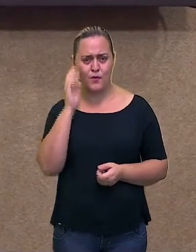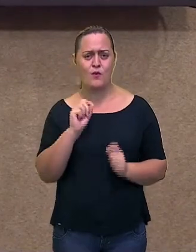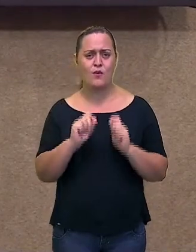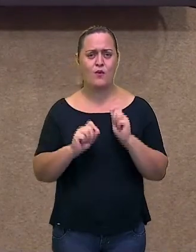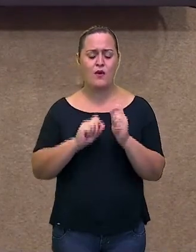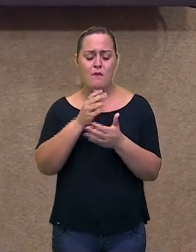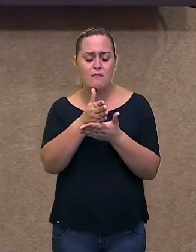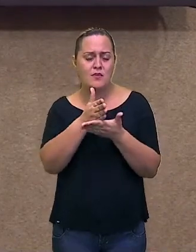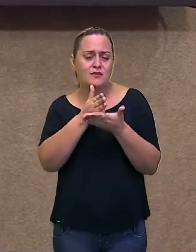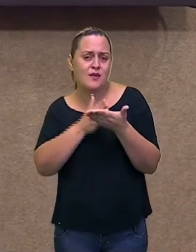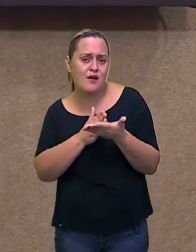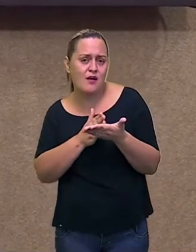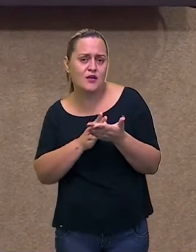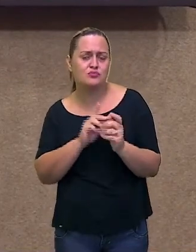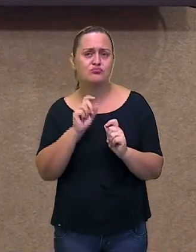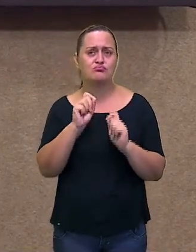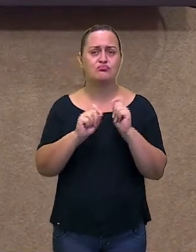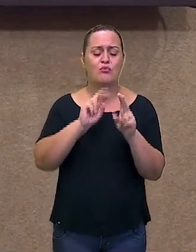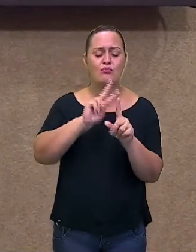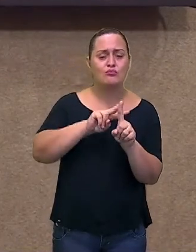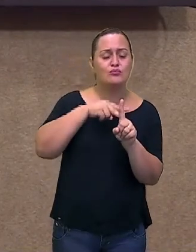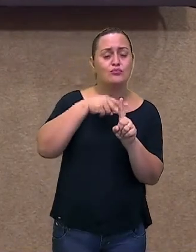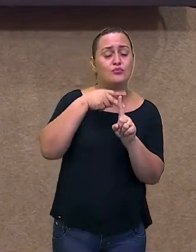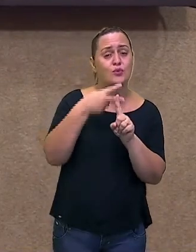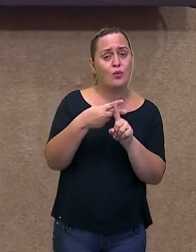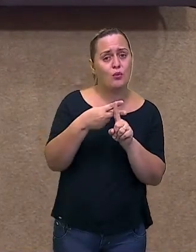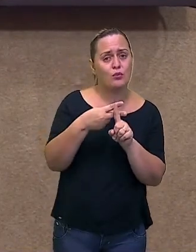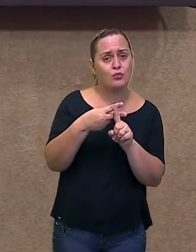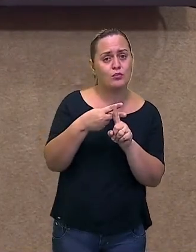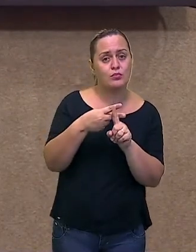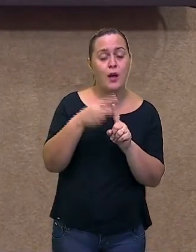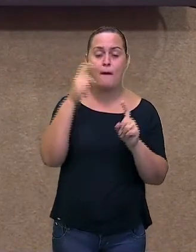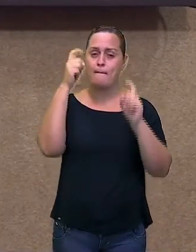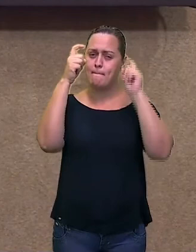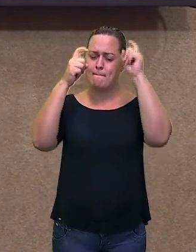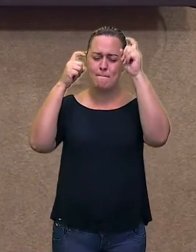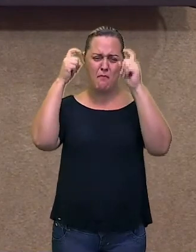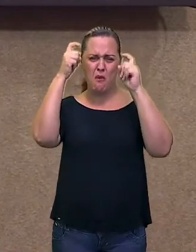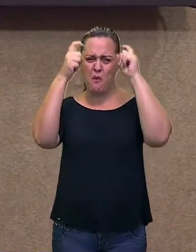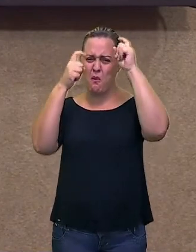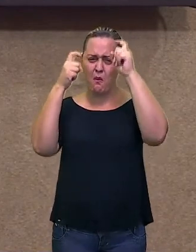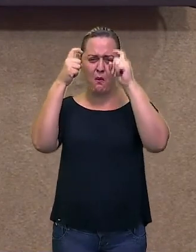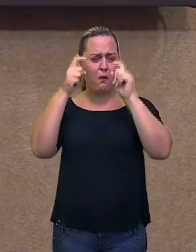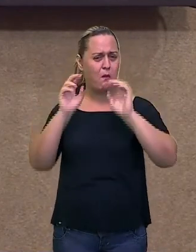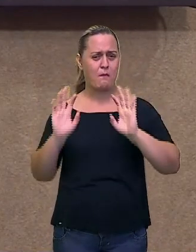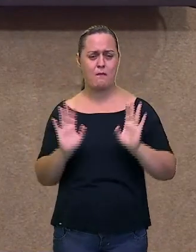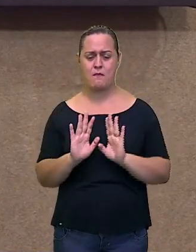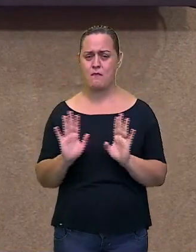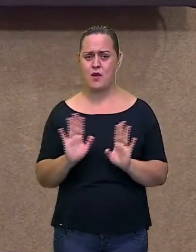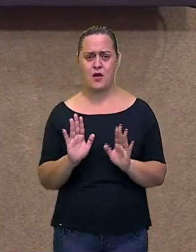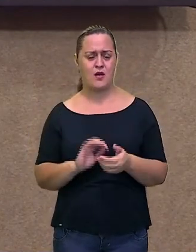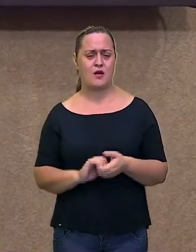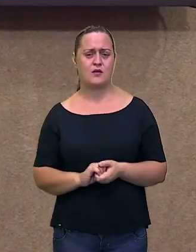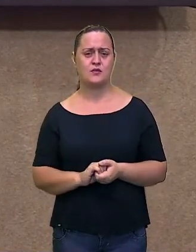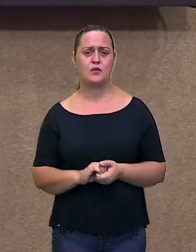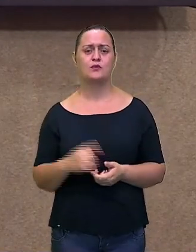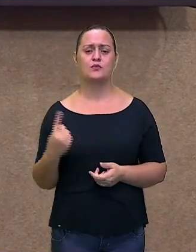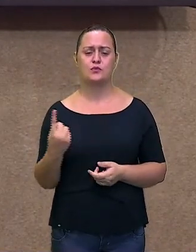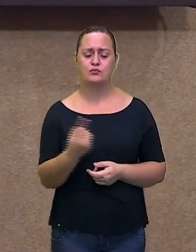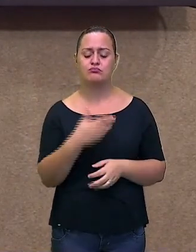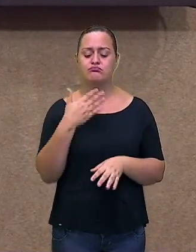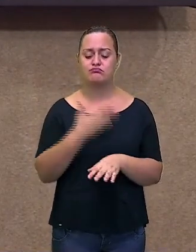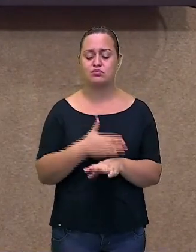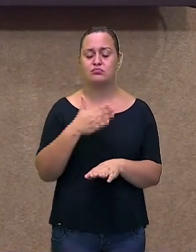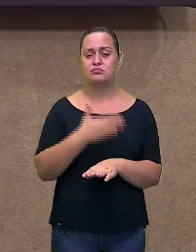metade o que é que é o dobro Mas não preocupa não que ainda vamos falar muito sobre isso na